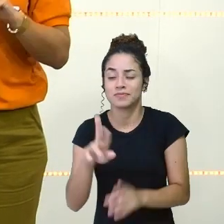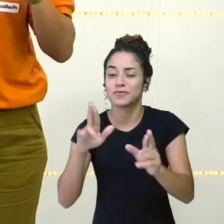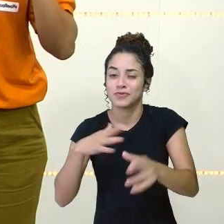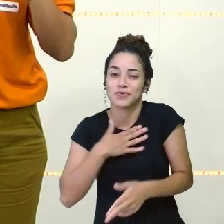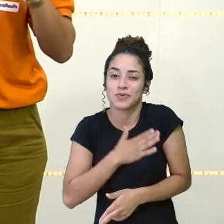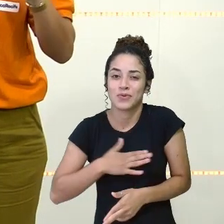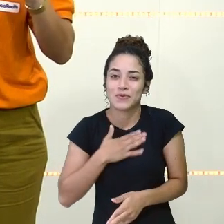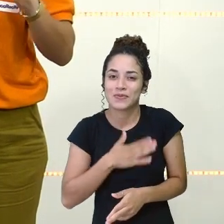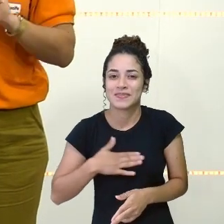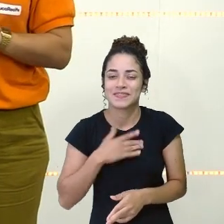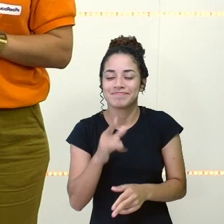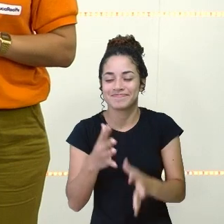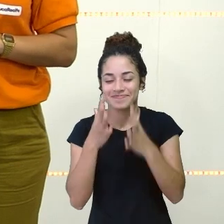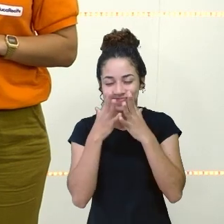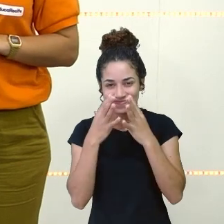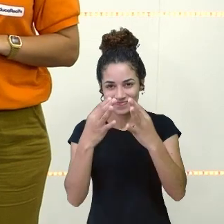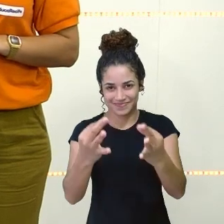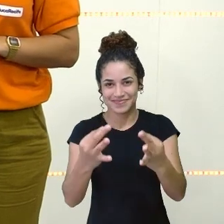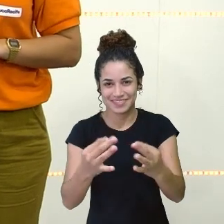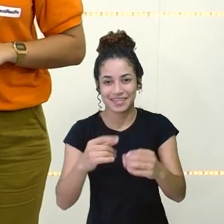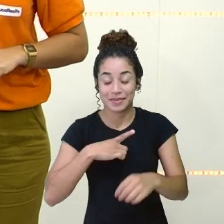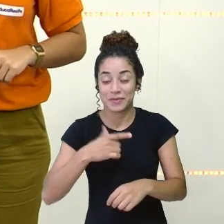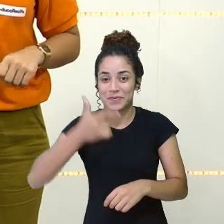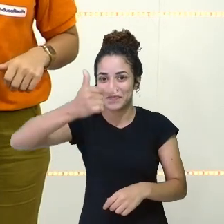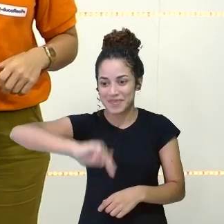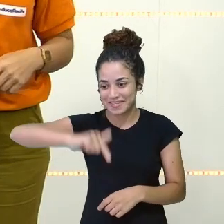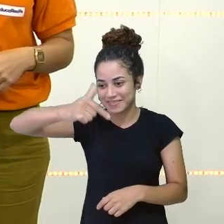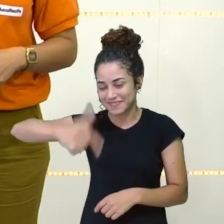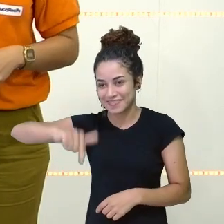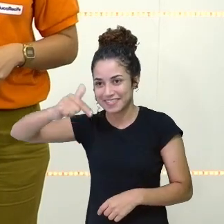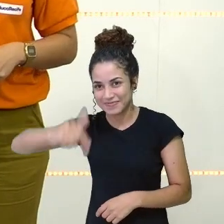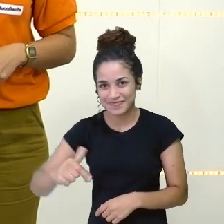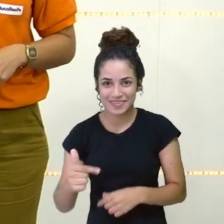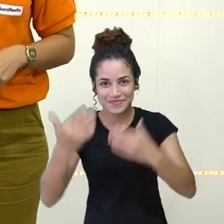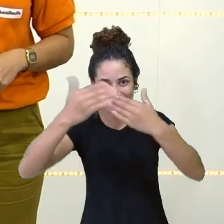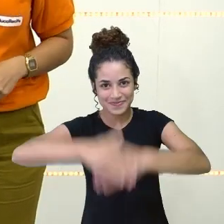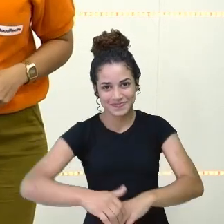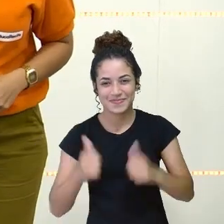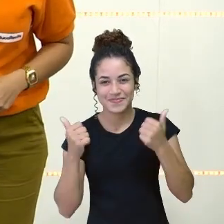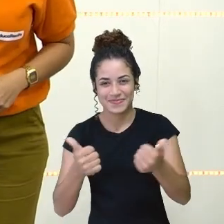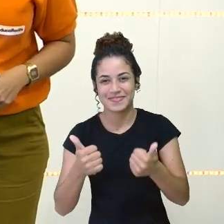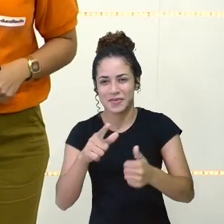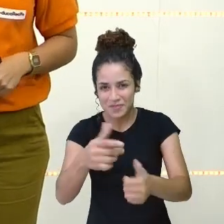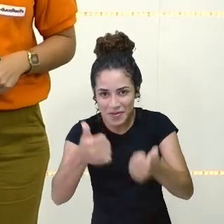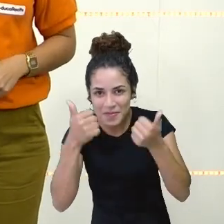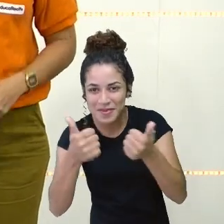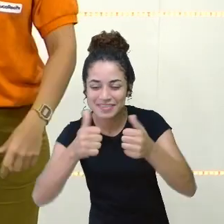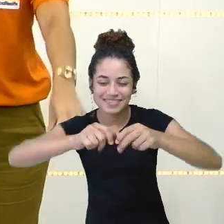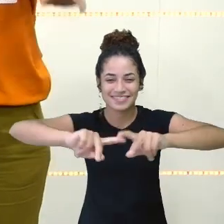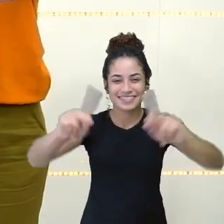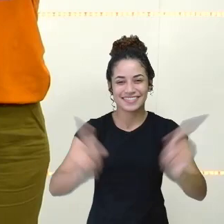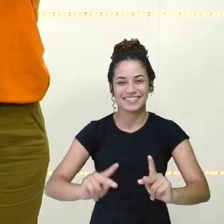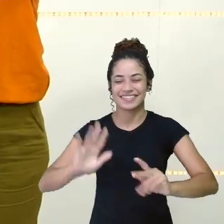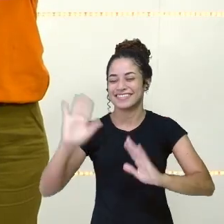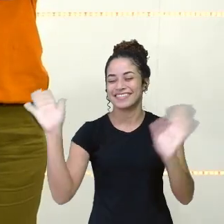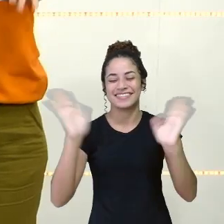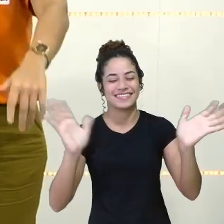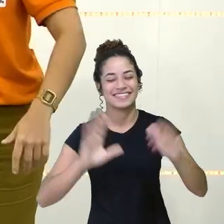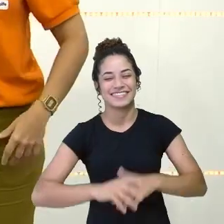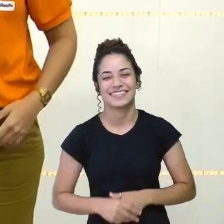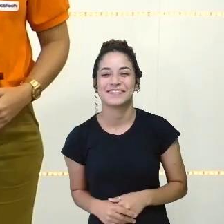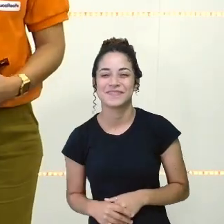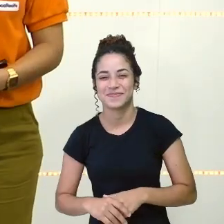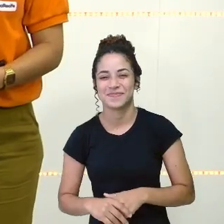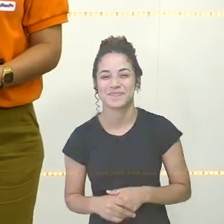gostado e fiquem atentos que tem mais questão do Avança Recife. Fiquem bem, fiquem em paz. Tchau, tchau.